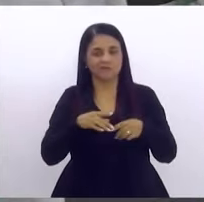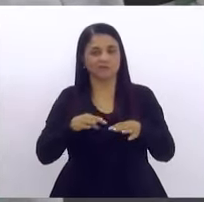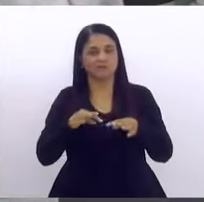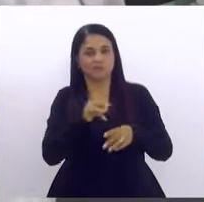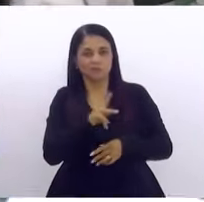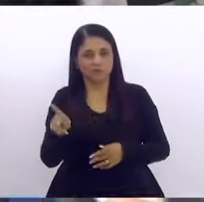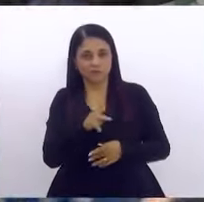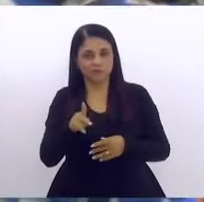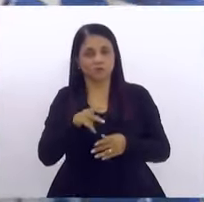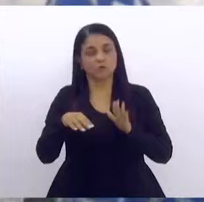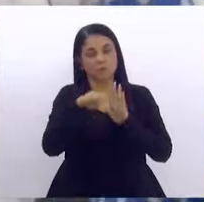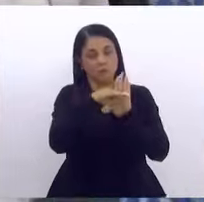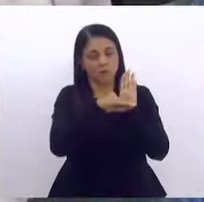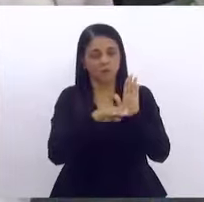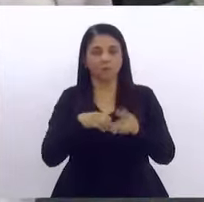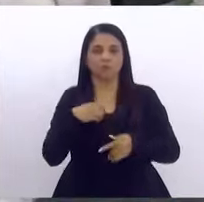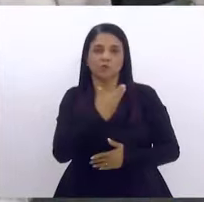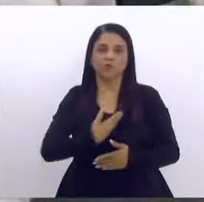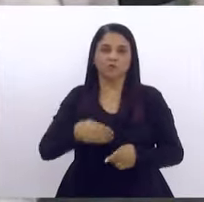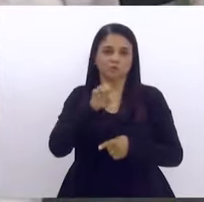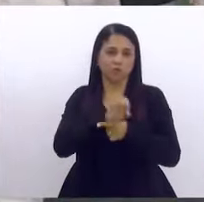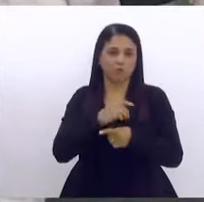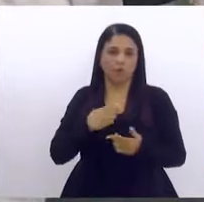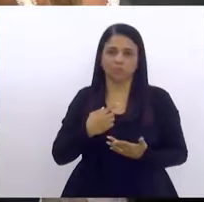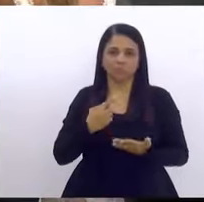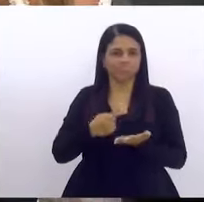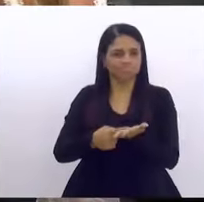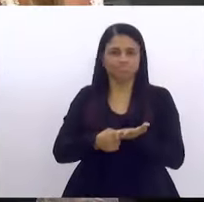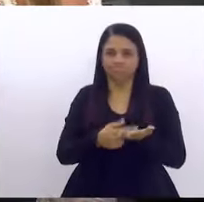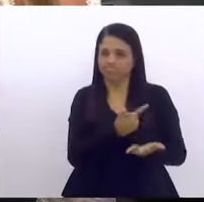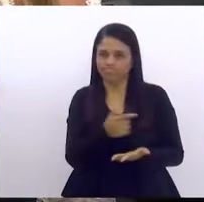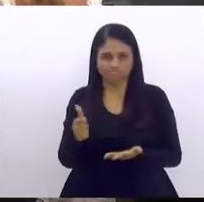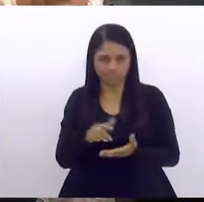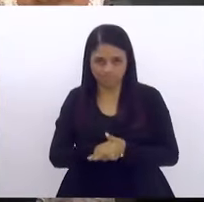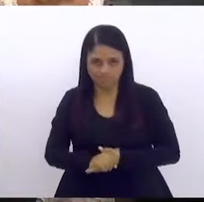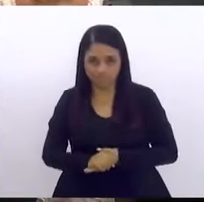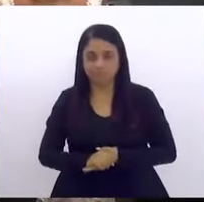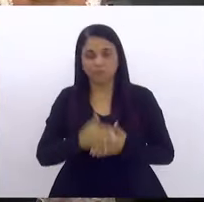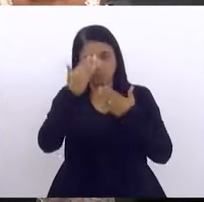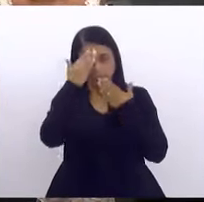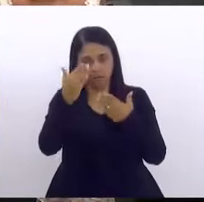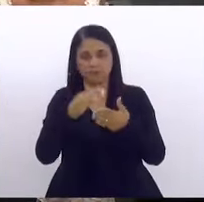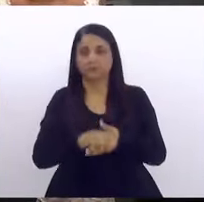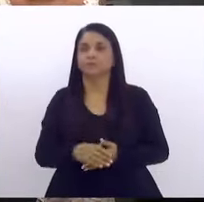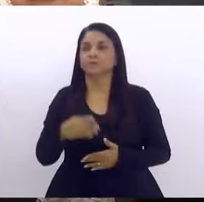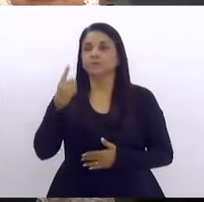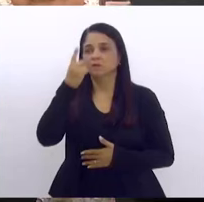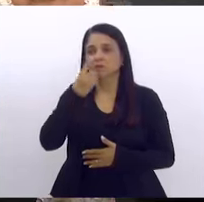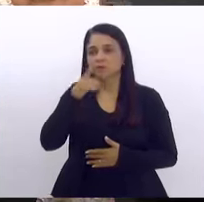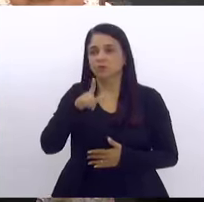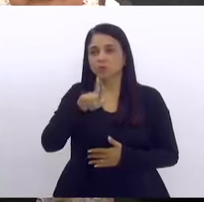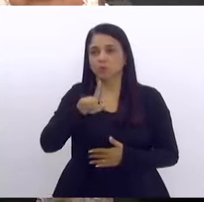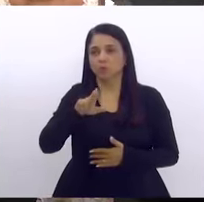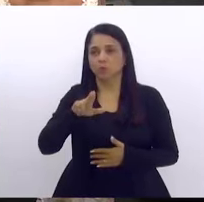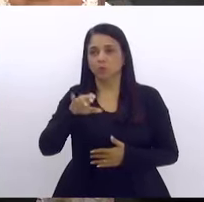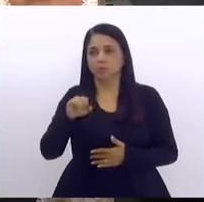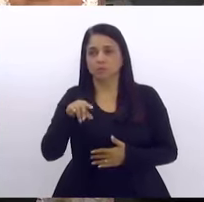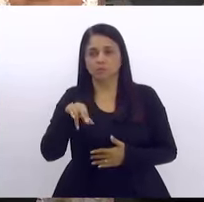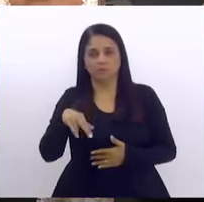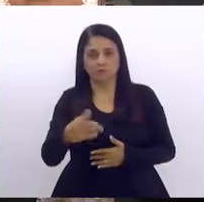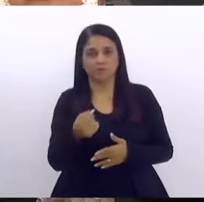governo estadual não cumpre. Obrigado. Obrigado. Deputada Lucinha, por favor. Eu queria encaminhar pelo